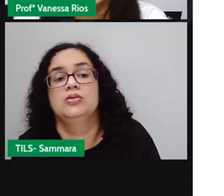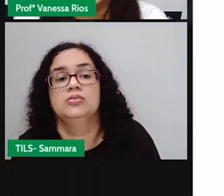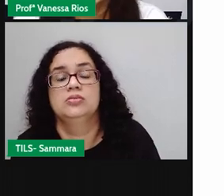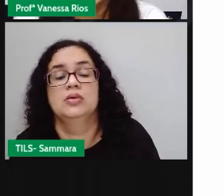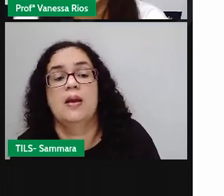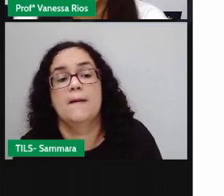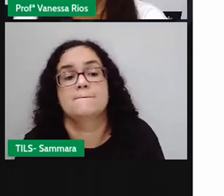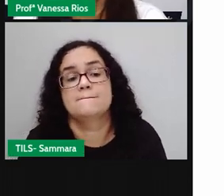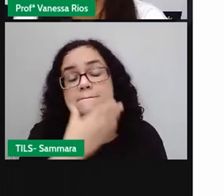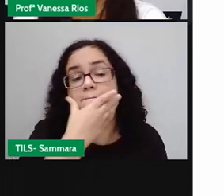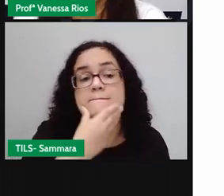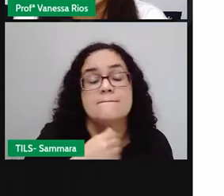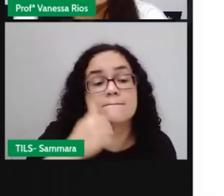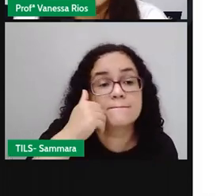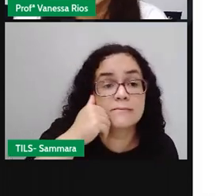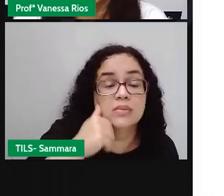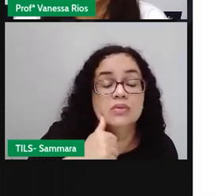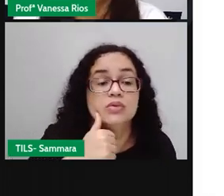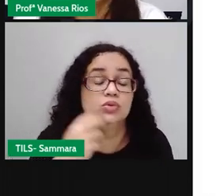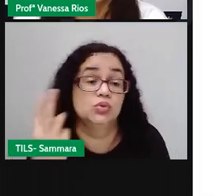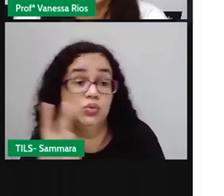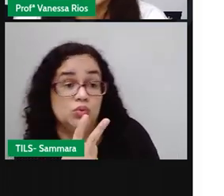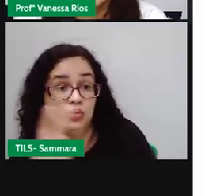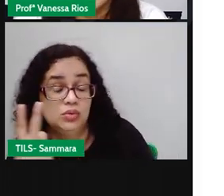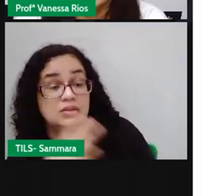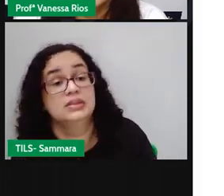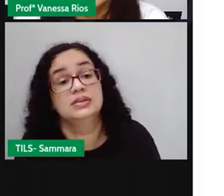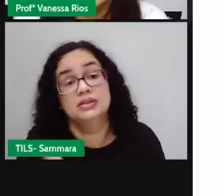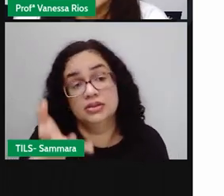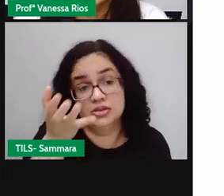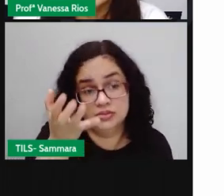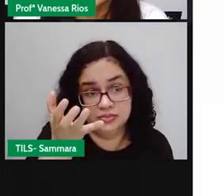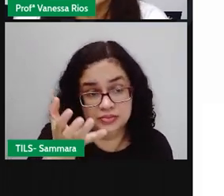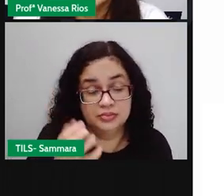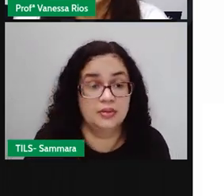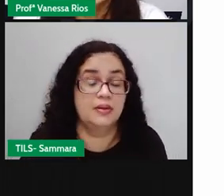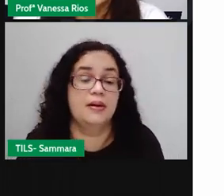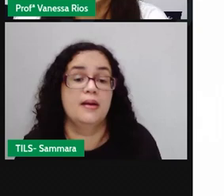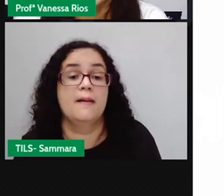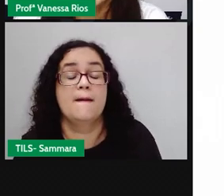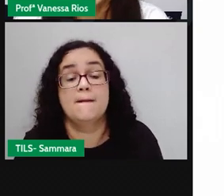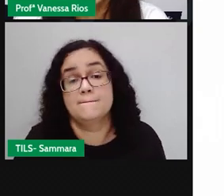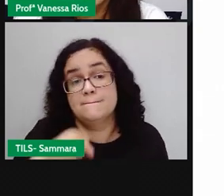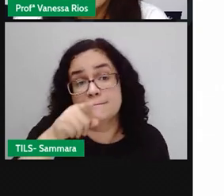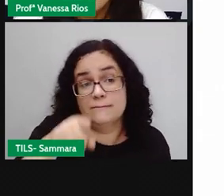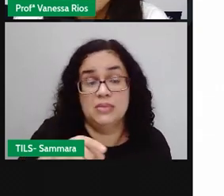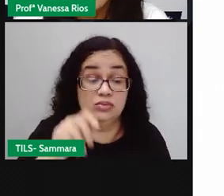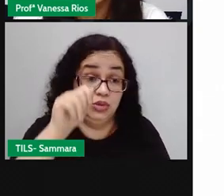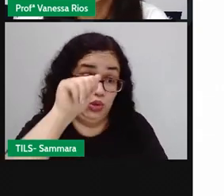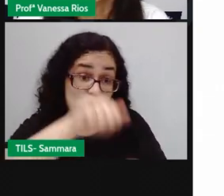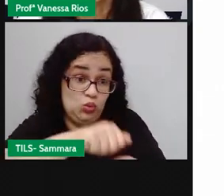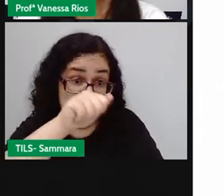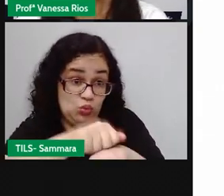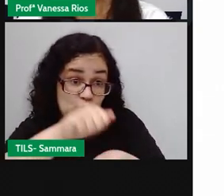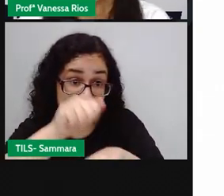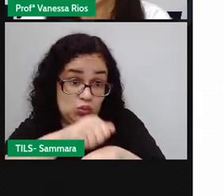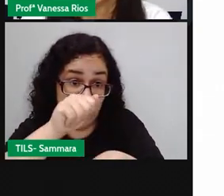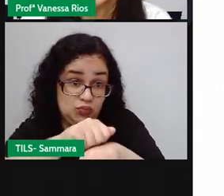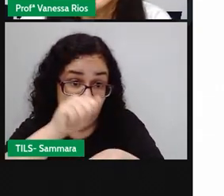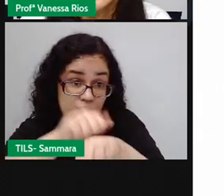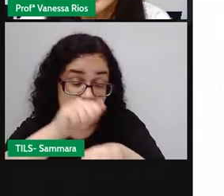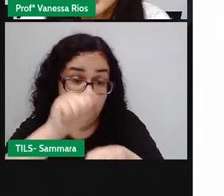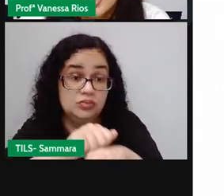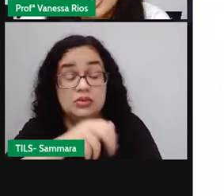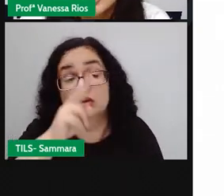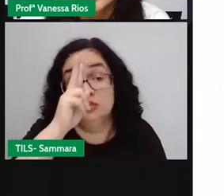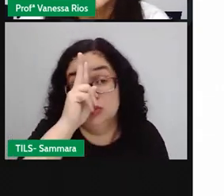Para meninos, para meninas, para os dois, para quem quiser. O metal é um material já mais duro, não é? Um material